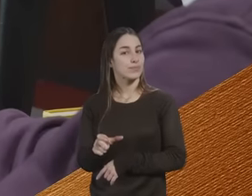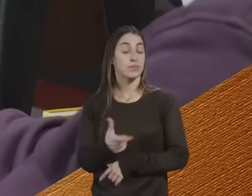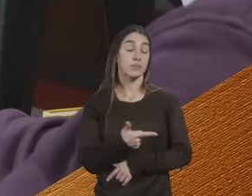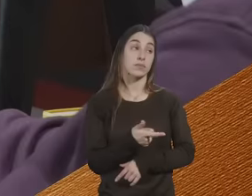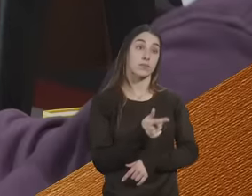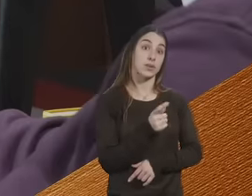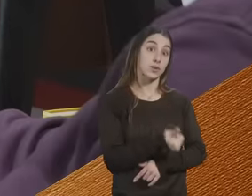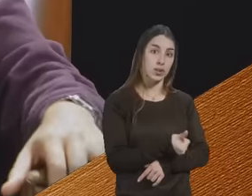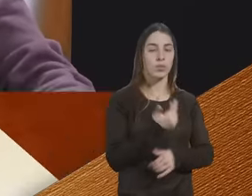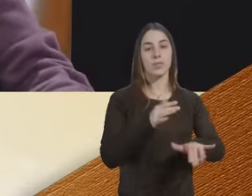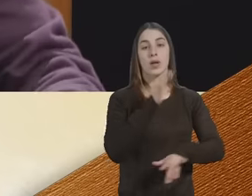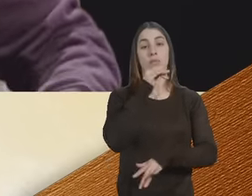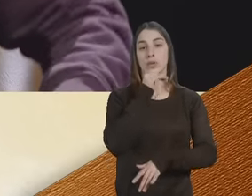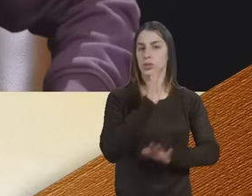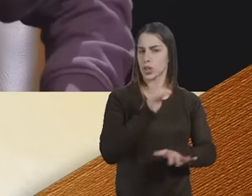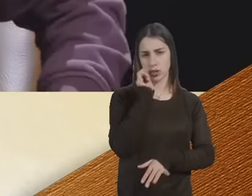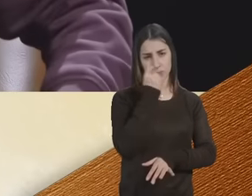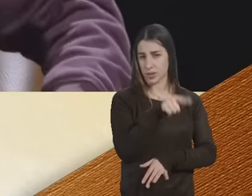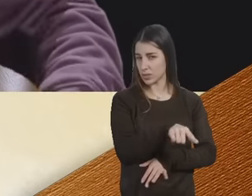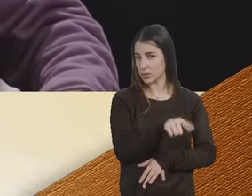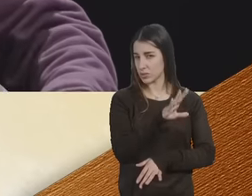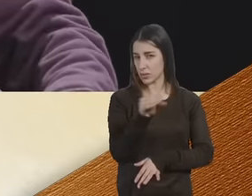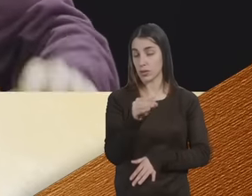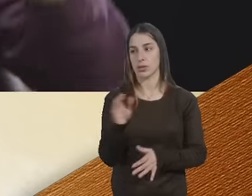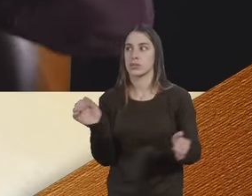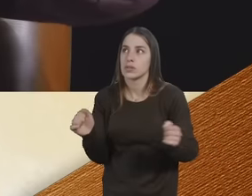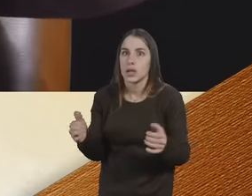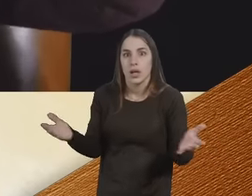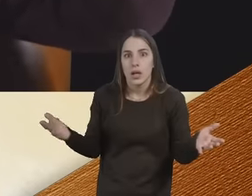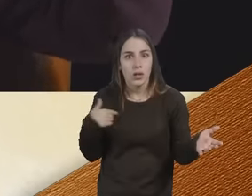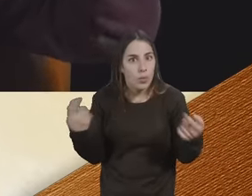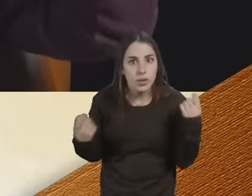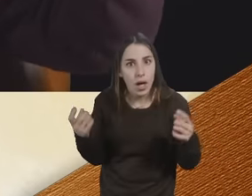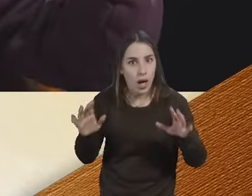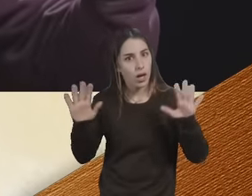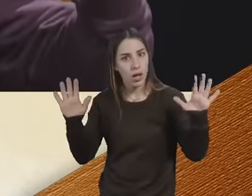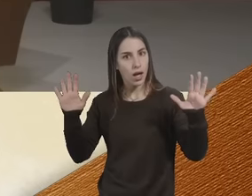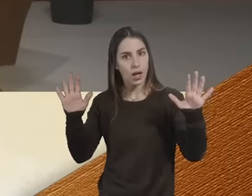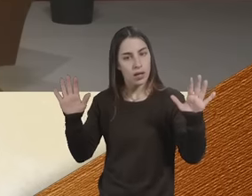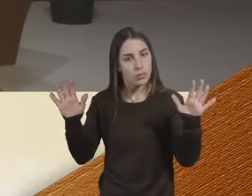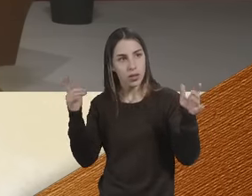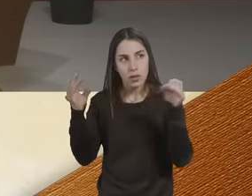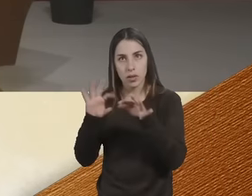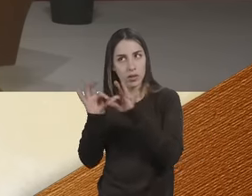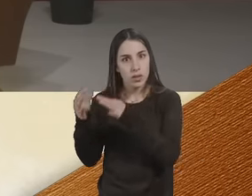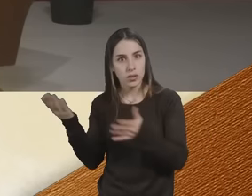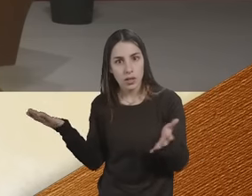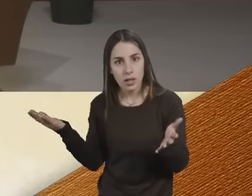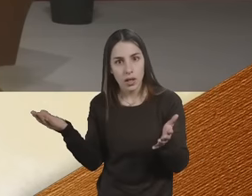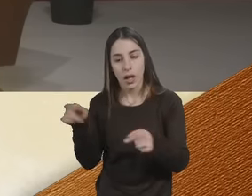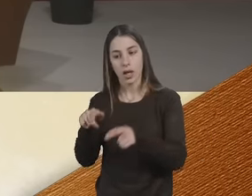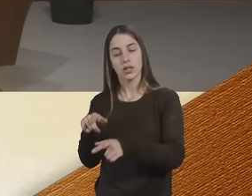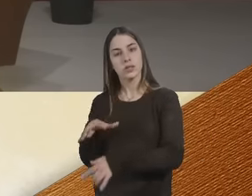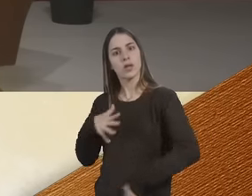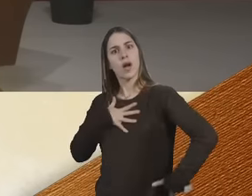Certo, mas as autoridades já suspeitavam disso, João. Está bem, Max. Estou aqui a pensar alto, deixa-me chegar um raciocínio. É que isto